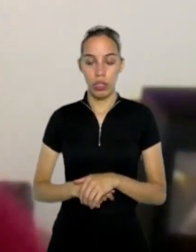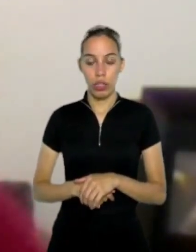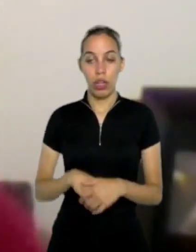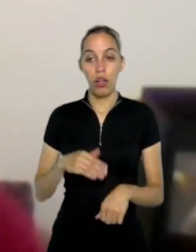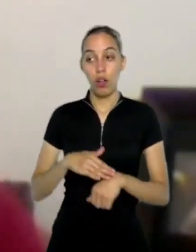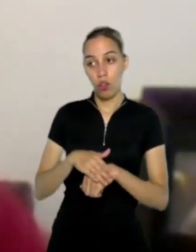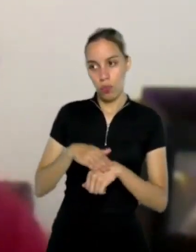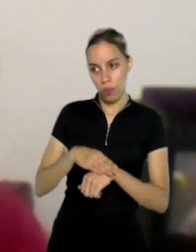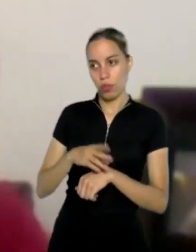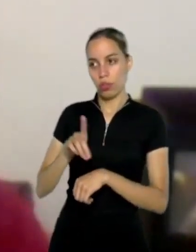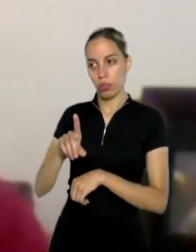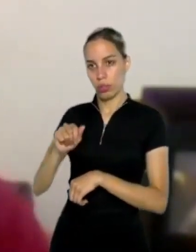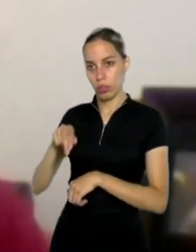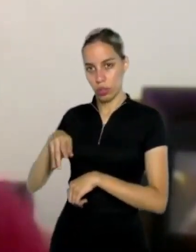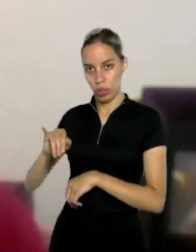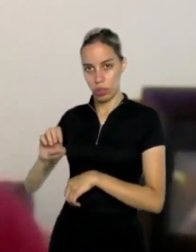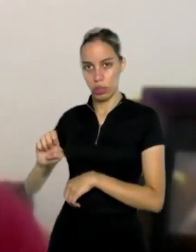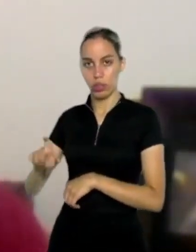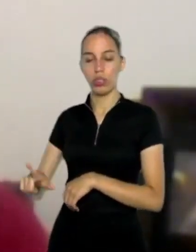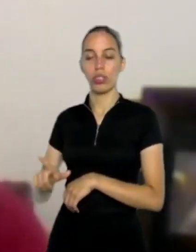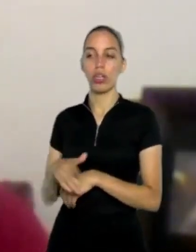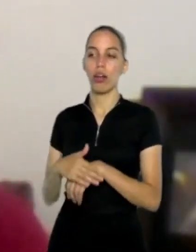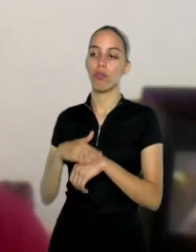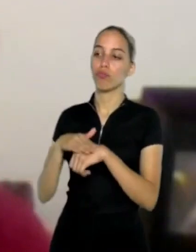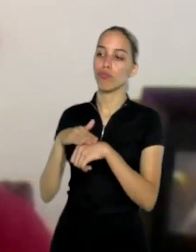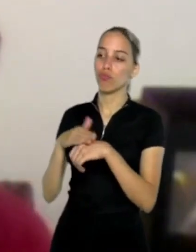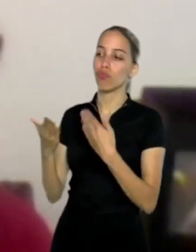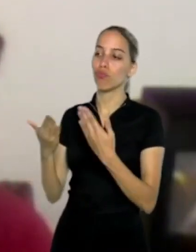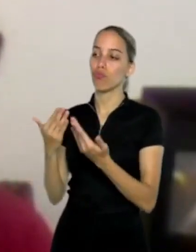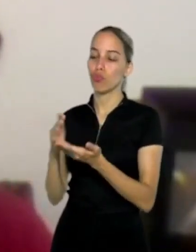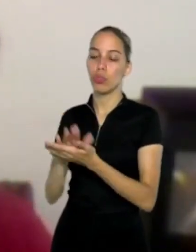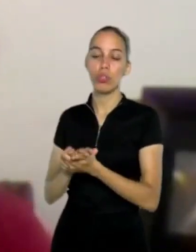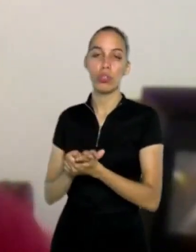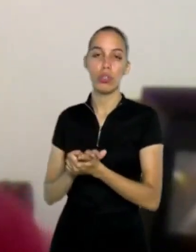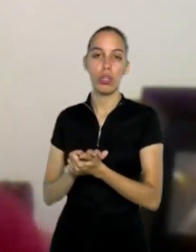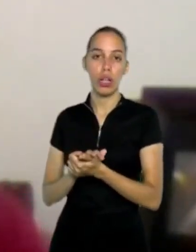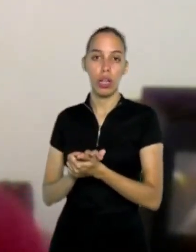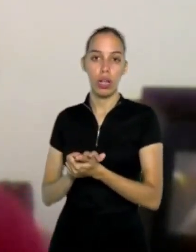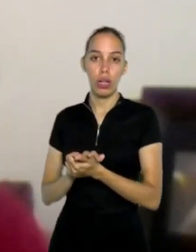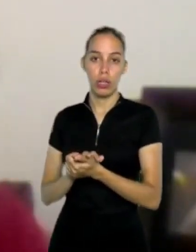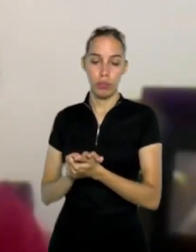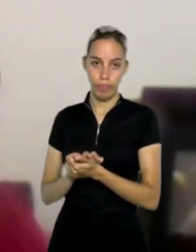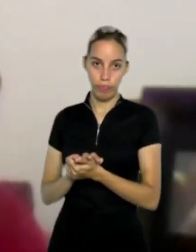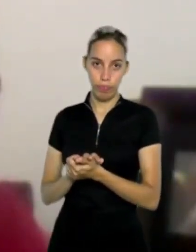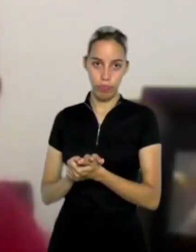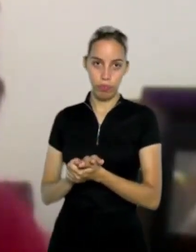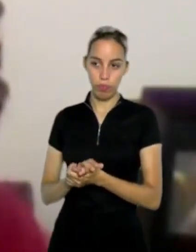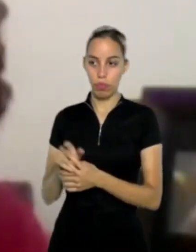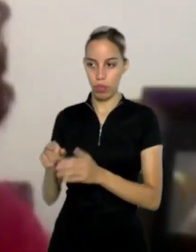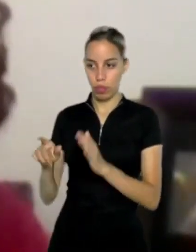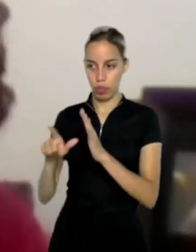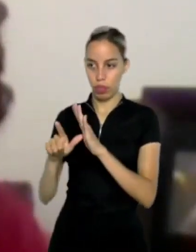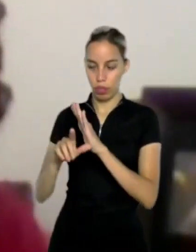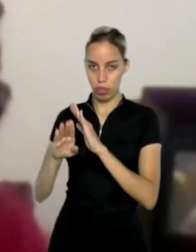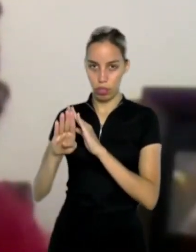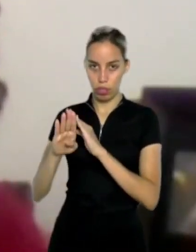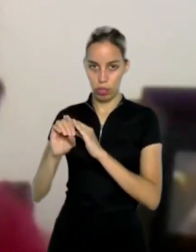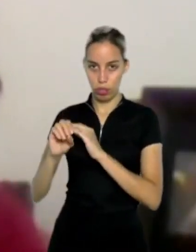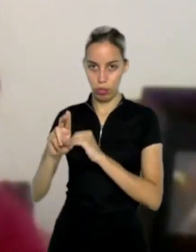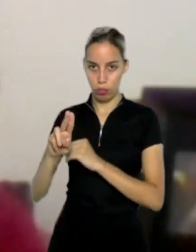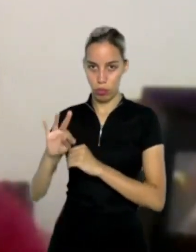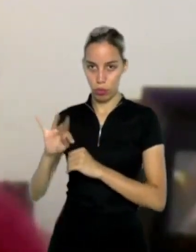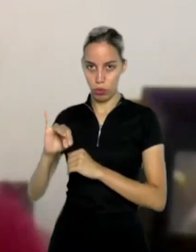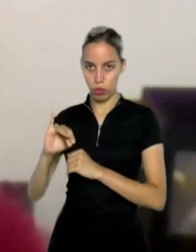Daniel Bicalho, lá da Boutique do Livro, né? Que agora a Boutique também é uma editora, Ele Sim. me mostrou um livro da